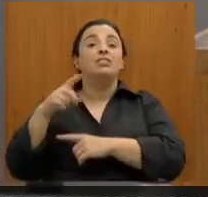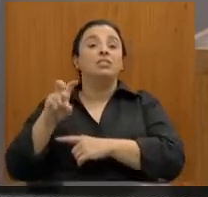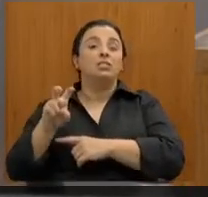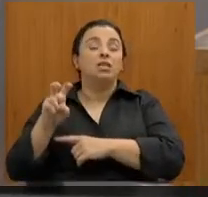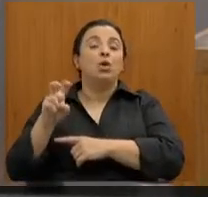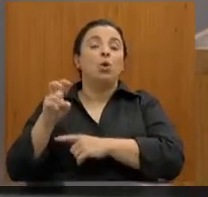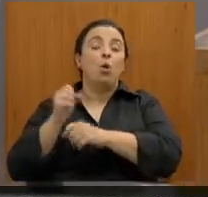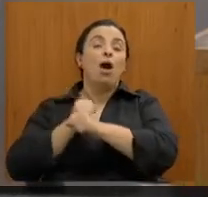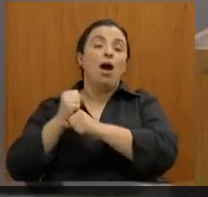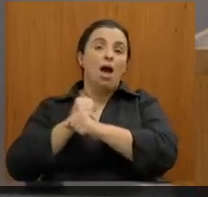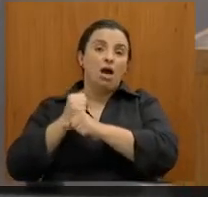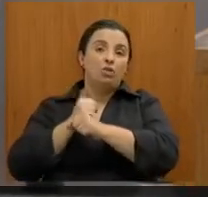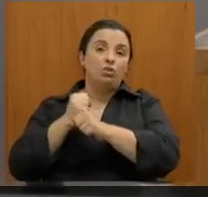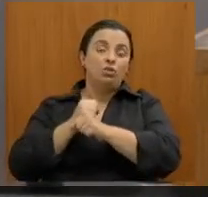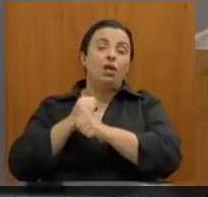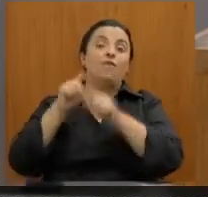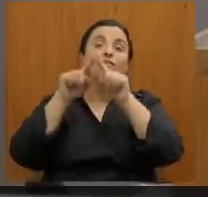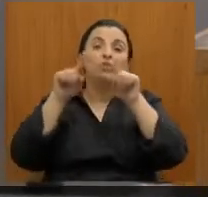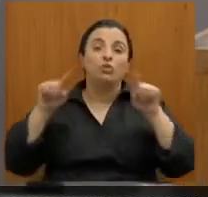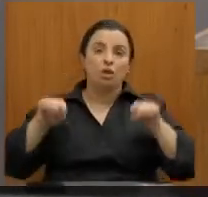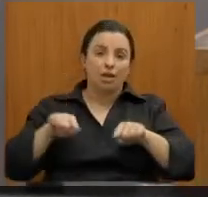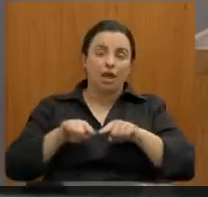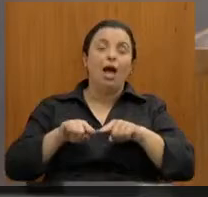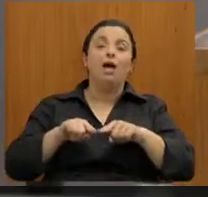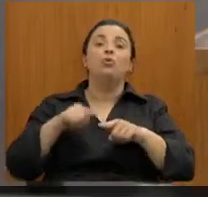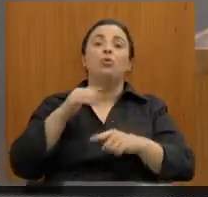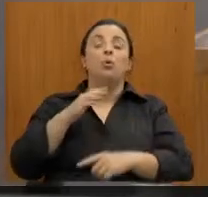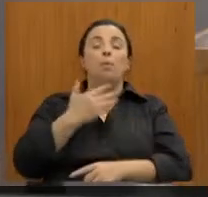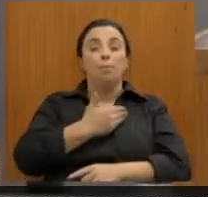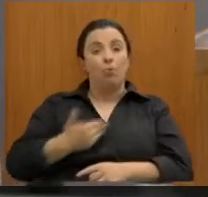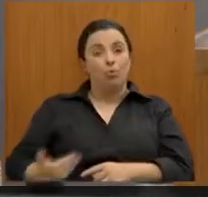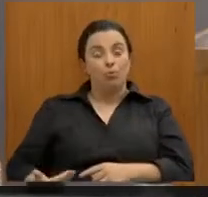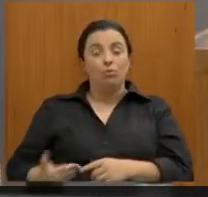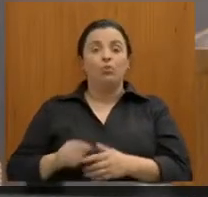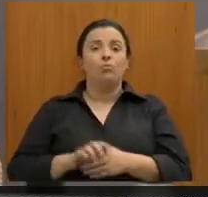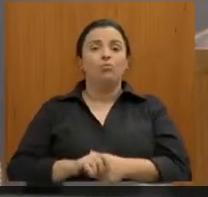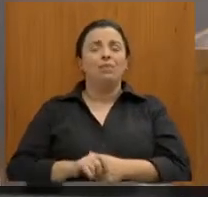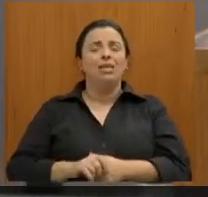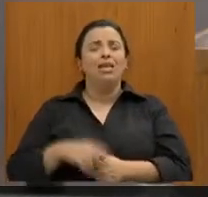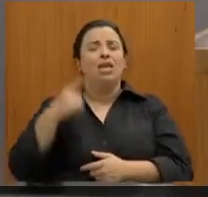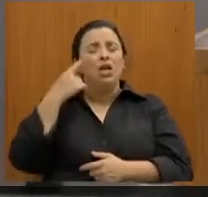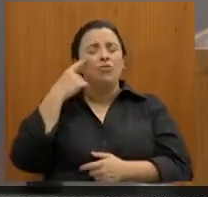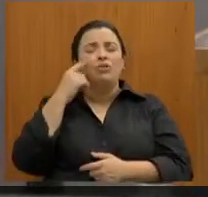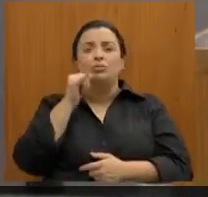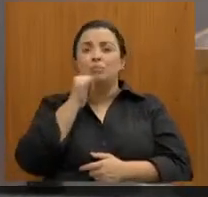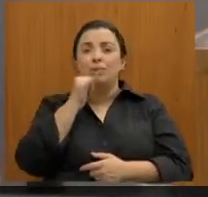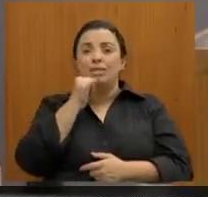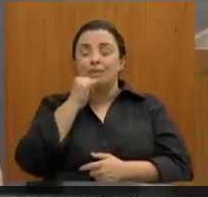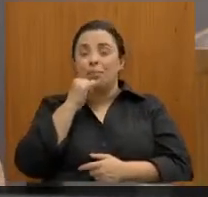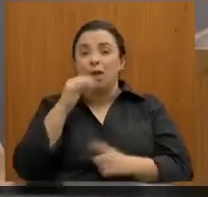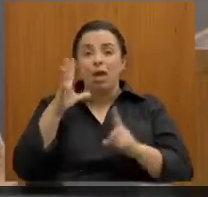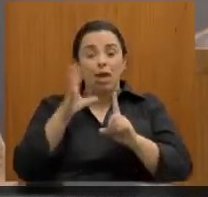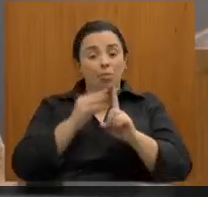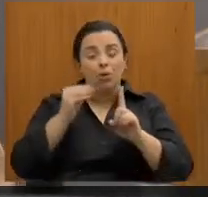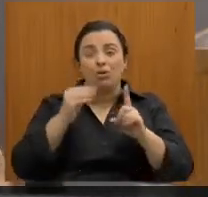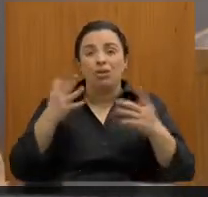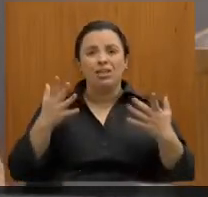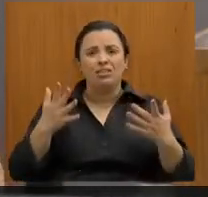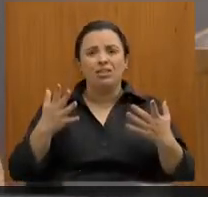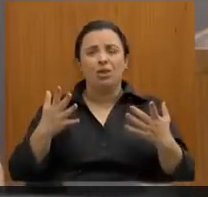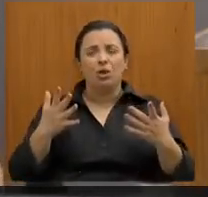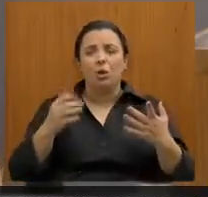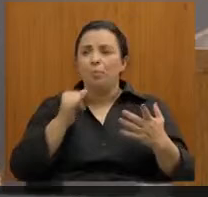que que a gente vê de mudança importunação sexual é um absurdo a gente sai para trabalhar tomar um ônibus